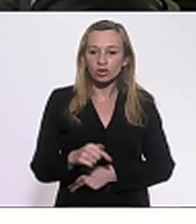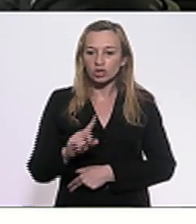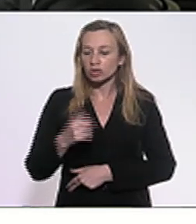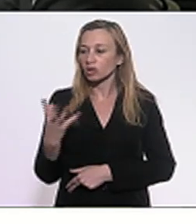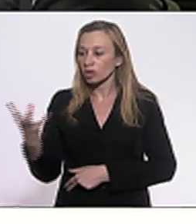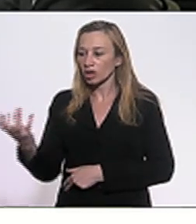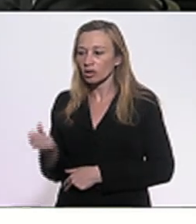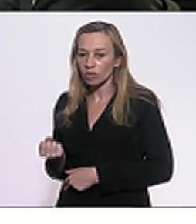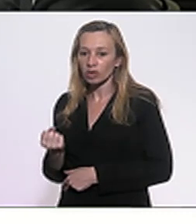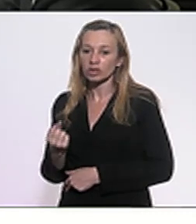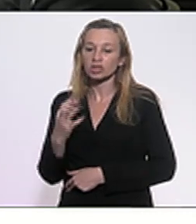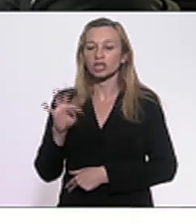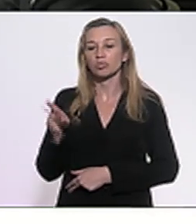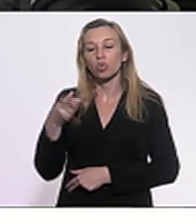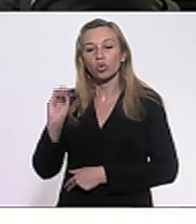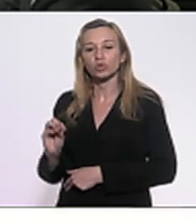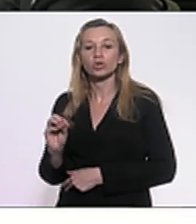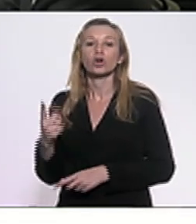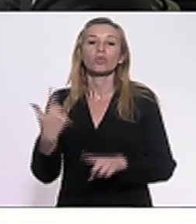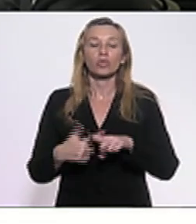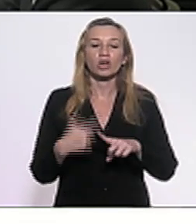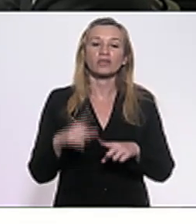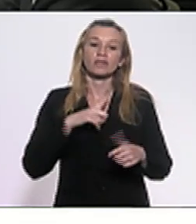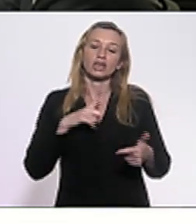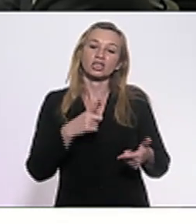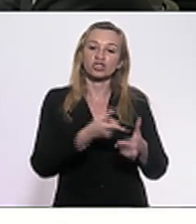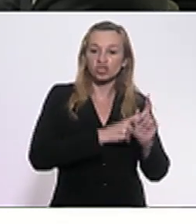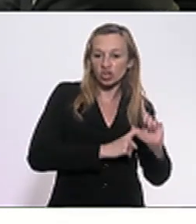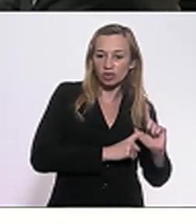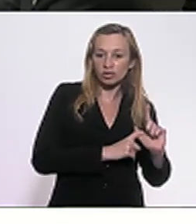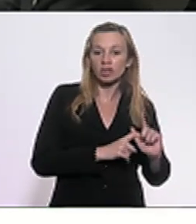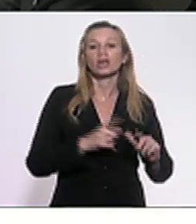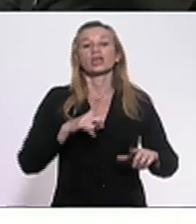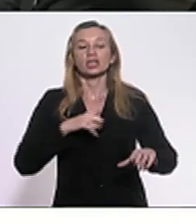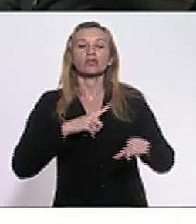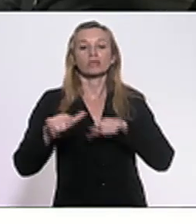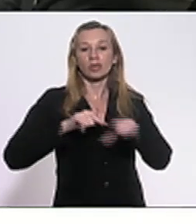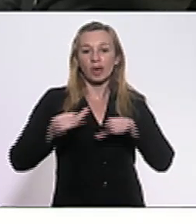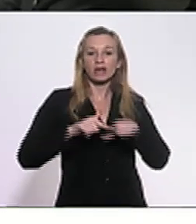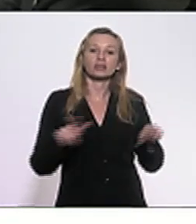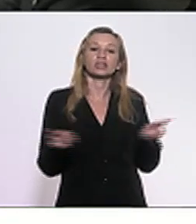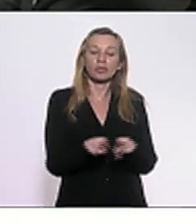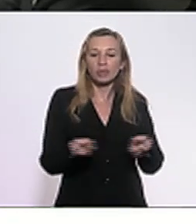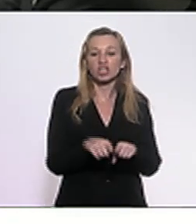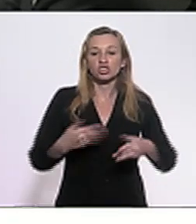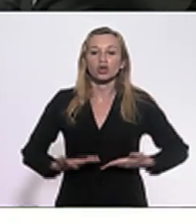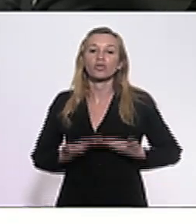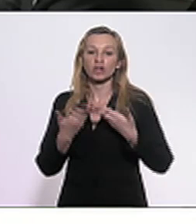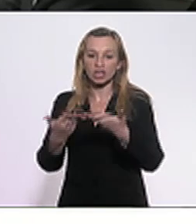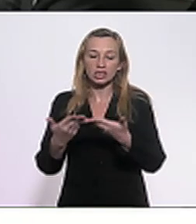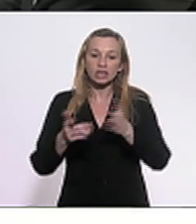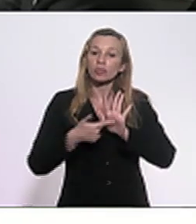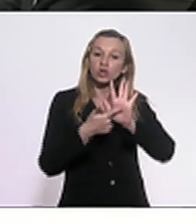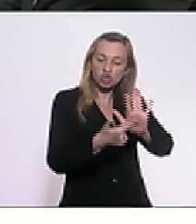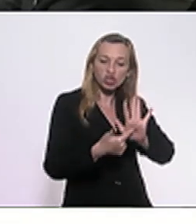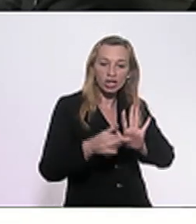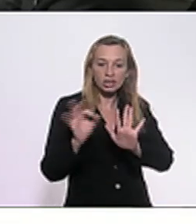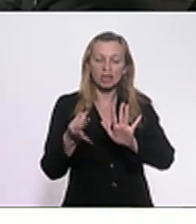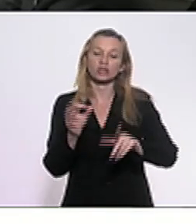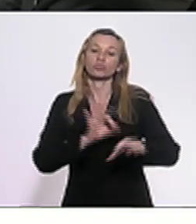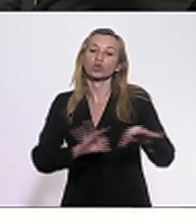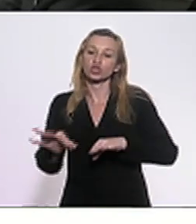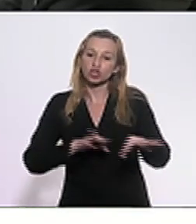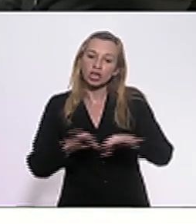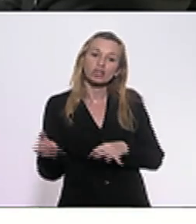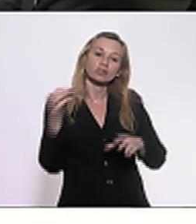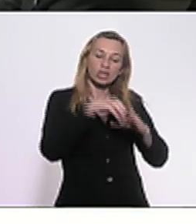recolhem tributo por desconhecer que tem dívidas em aberto, né? Então há um trabalho também de oferecer transparência a projetos internos,